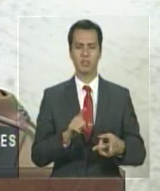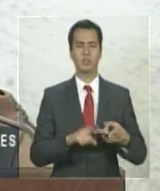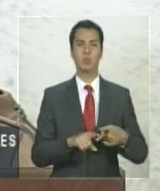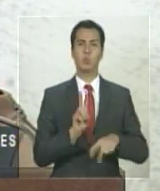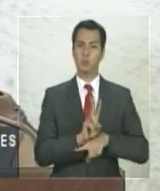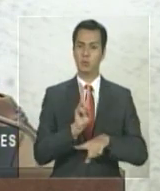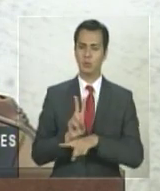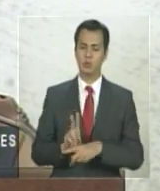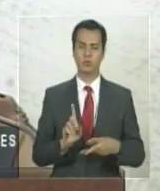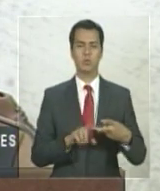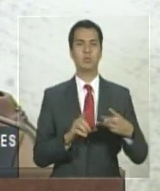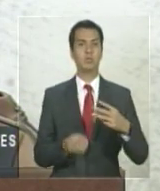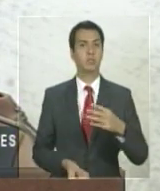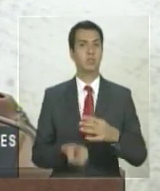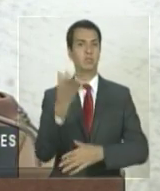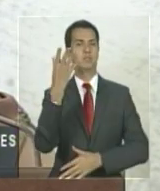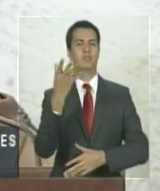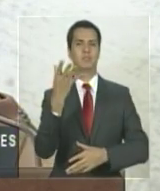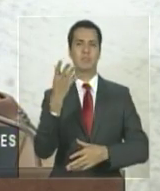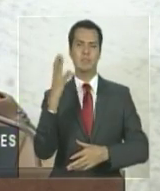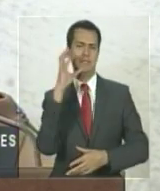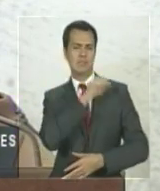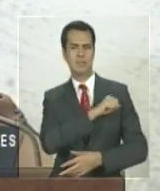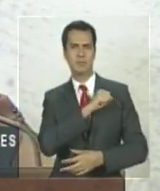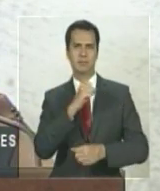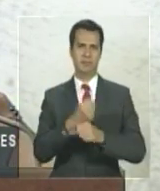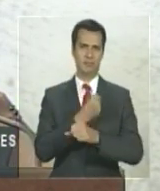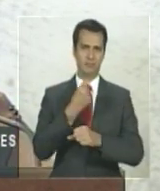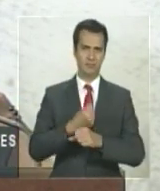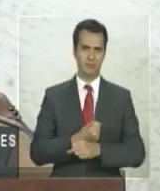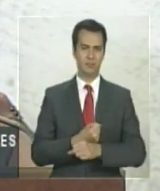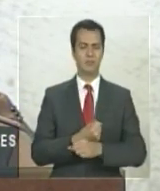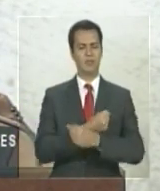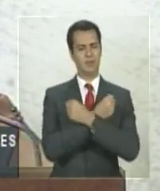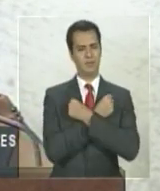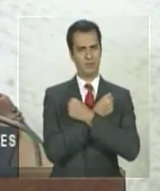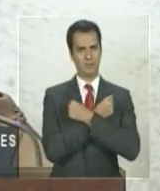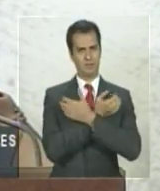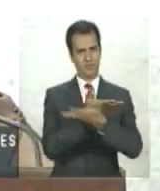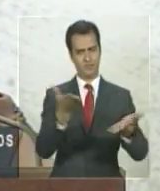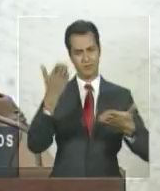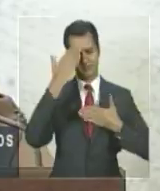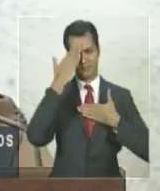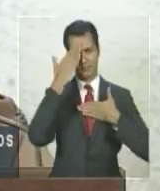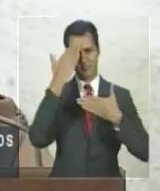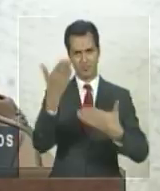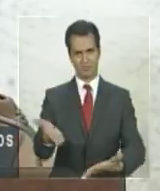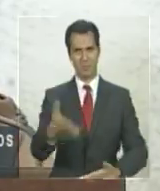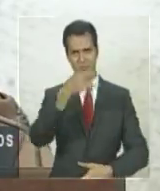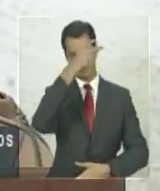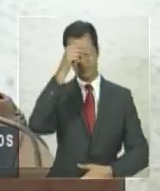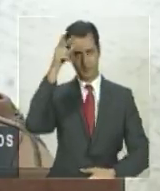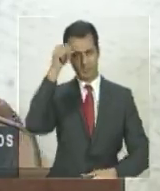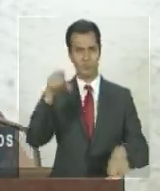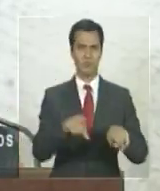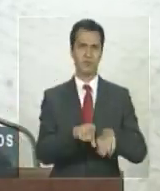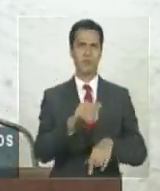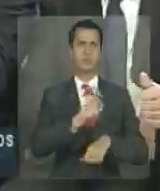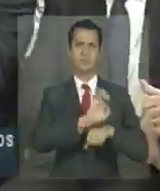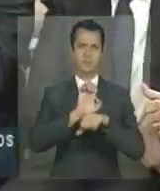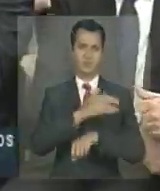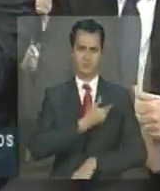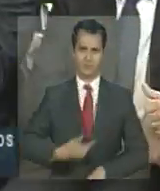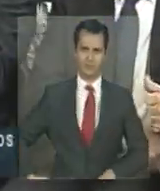e executá-los no tempo mais rápido possível. Um abraço e o meu agradecimento a prefeitos e governadores.